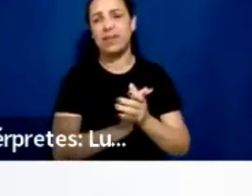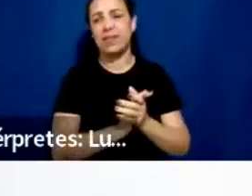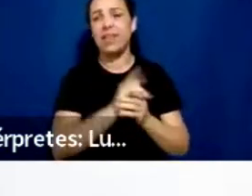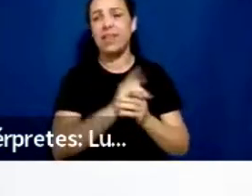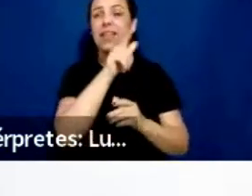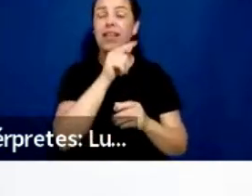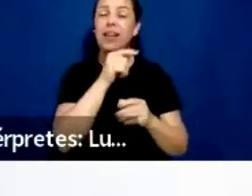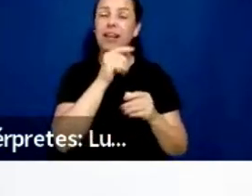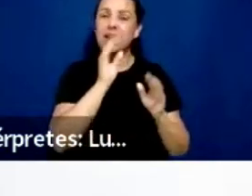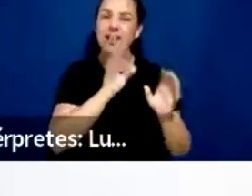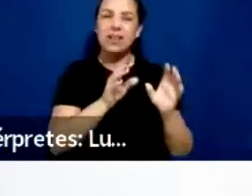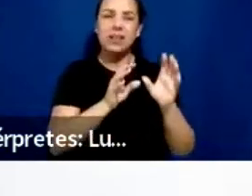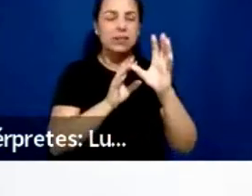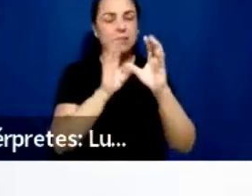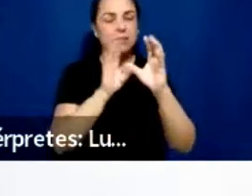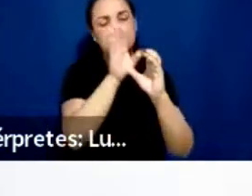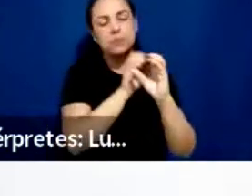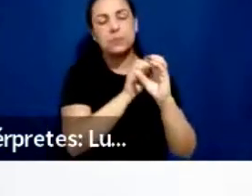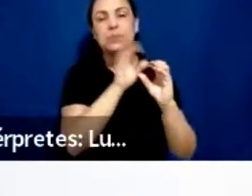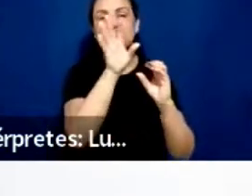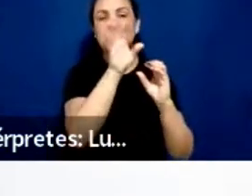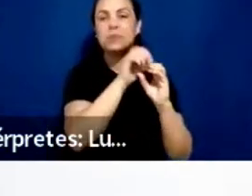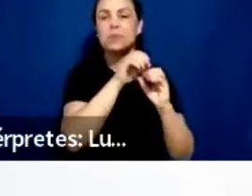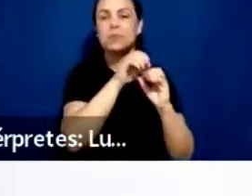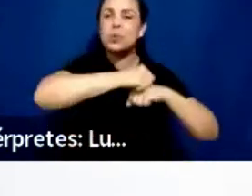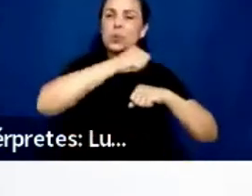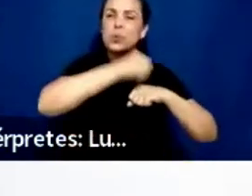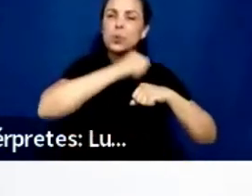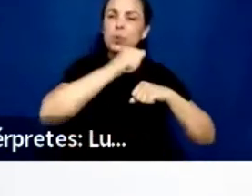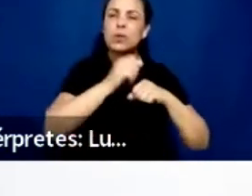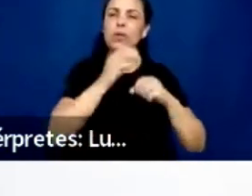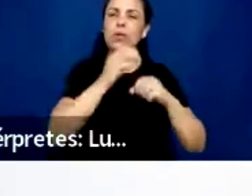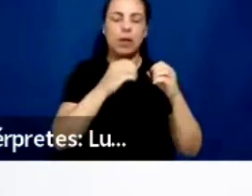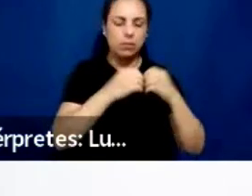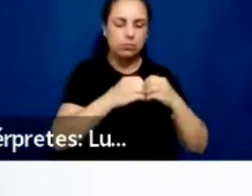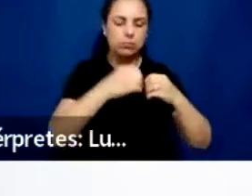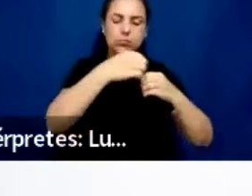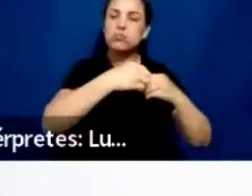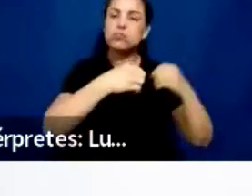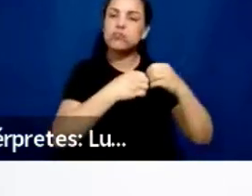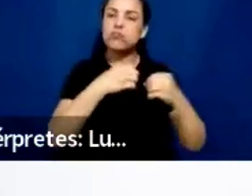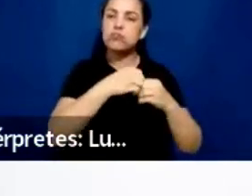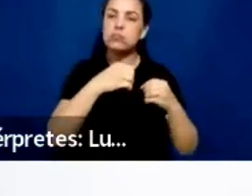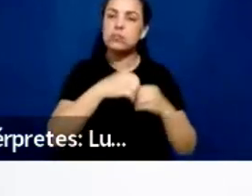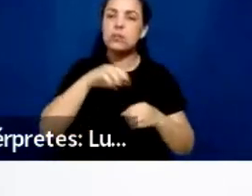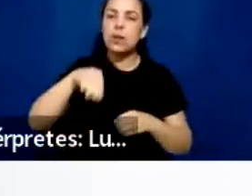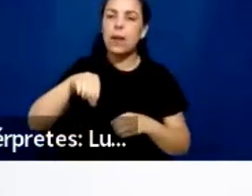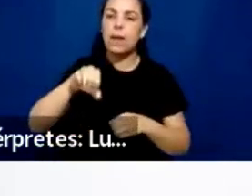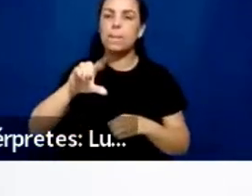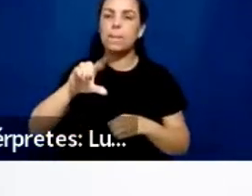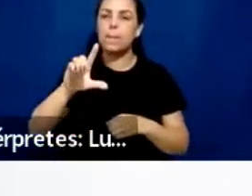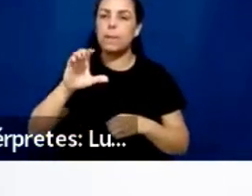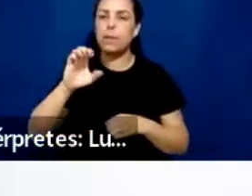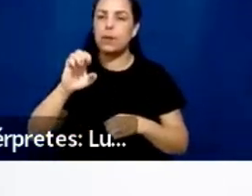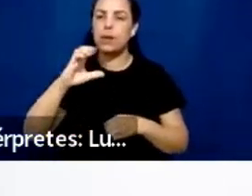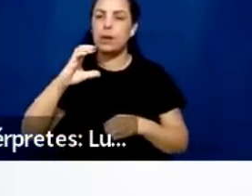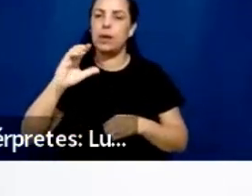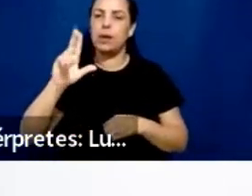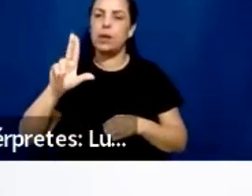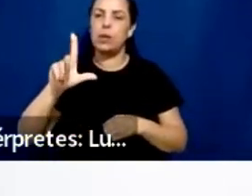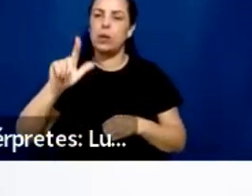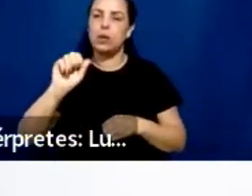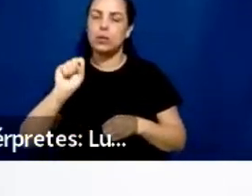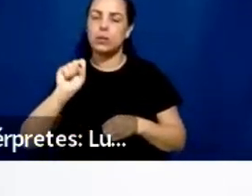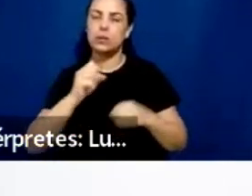tem dificuldade de absorção. Olha só o que acontece. Porém, quando a gente expõe essa água ao campo magnético